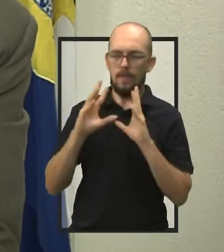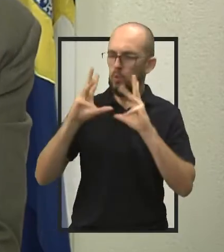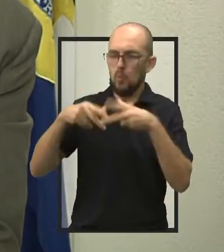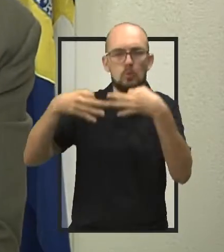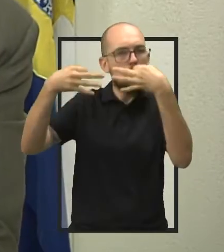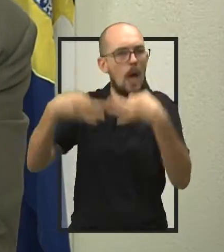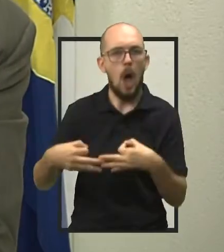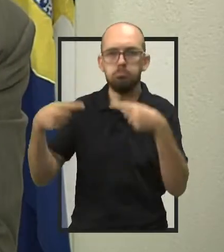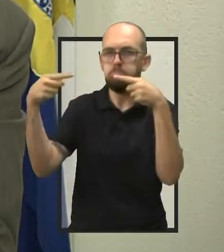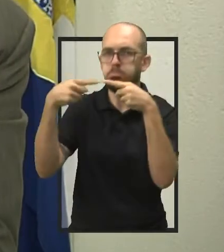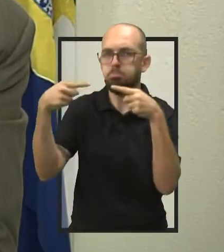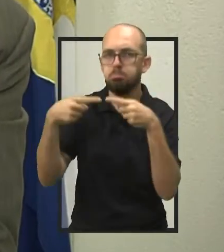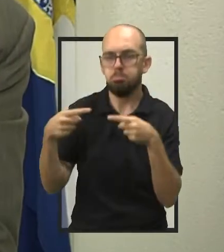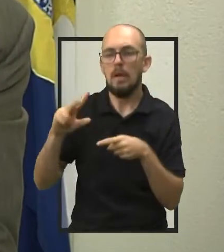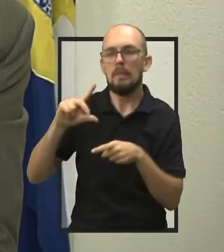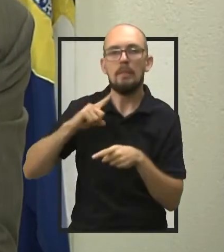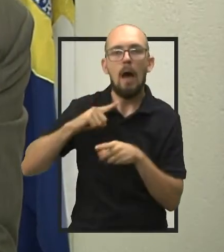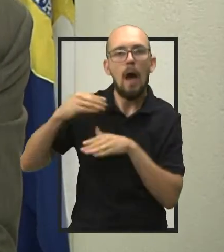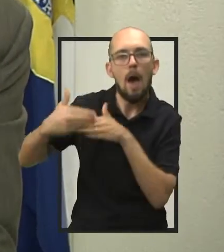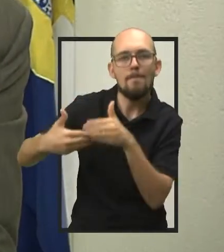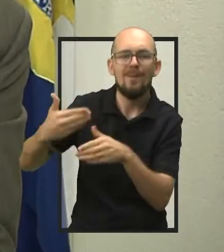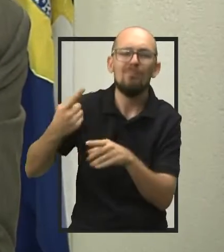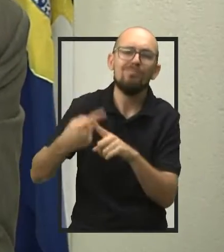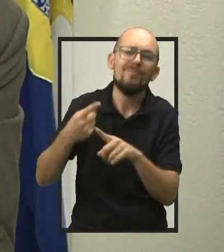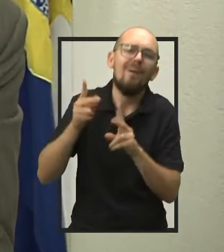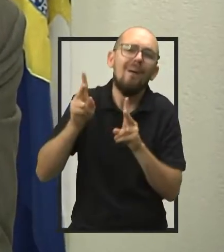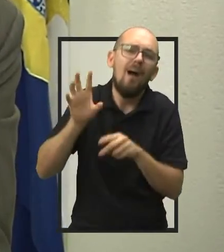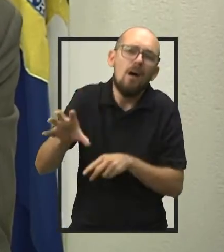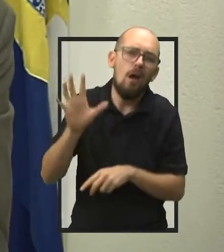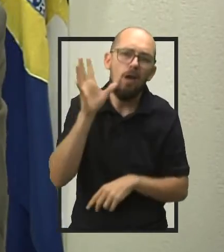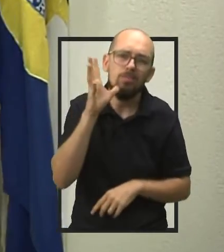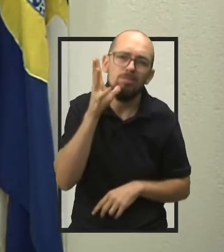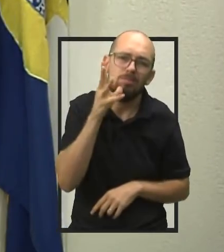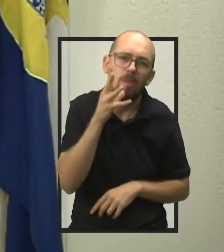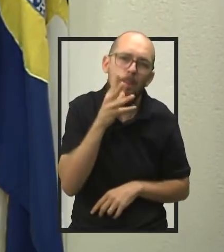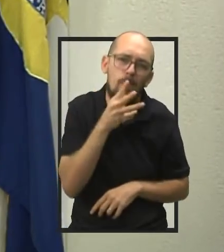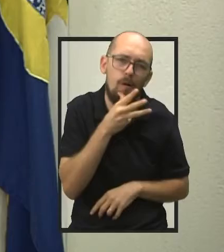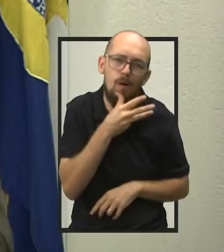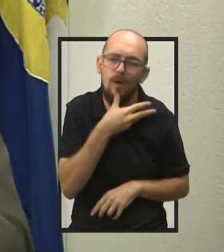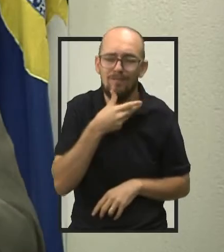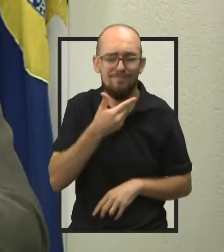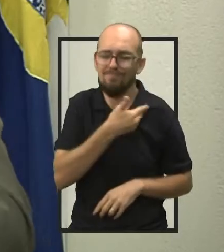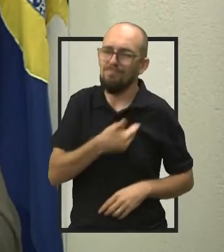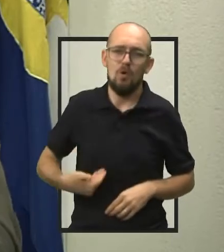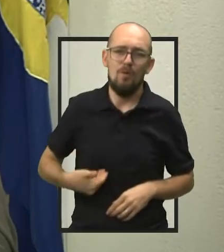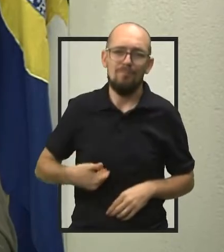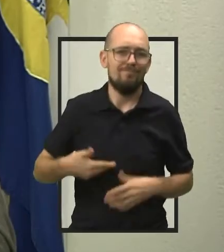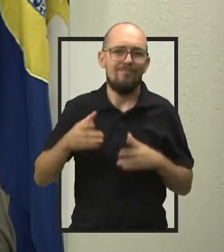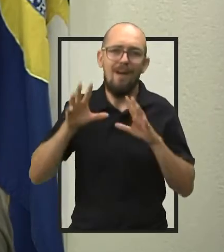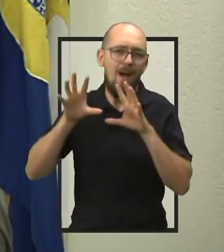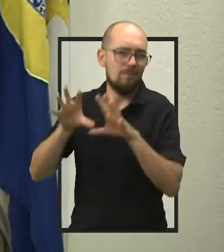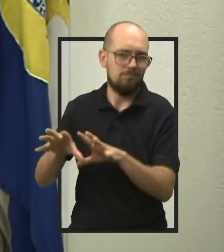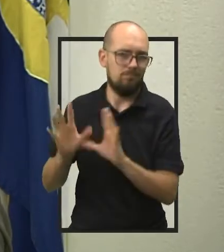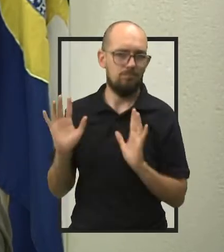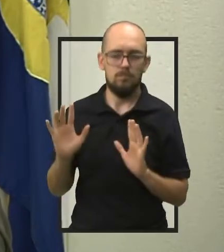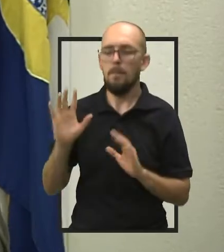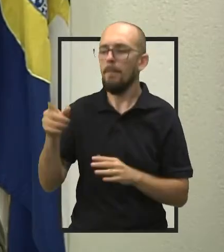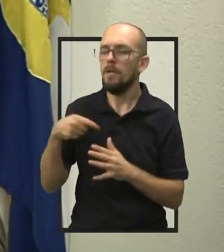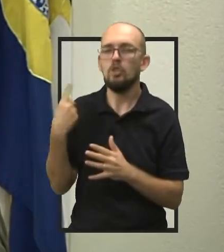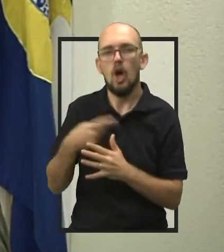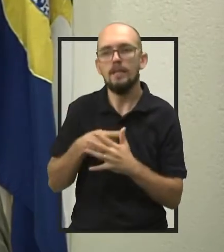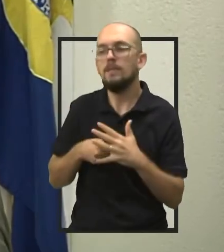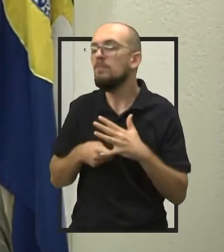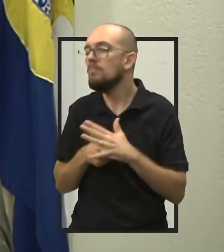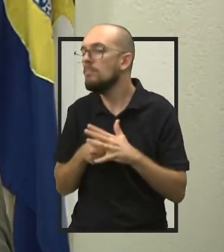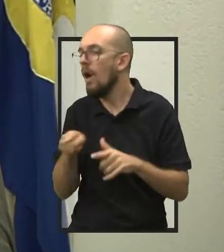estão, é uma coisa muito demorada o poder público, mas tudo aquilo que está sendo cobrado do nosso